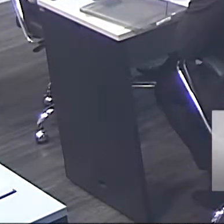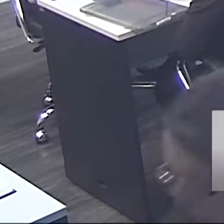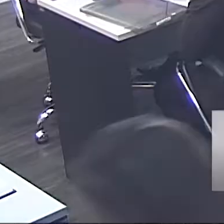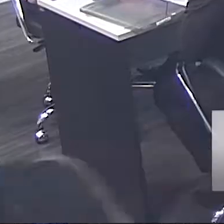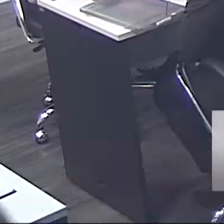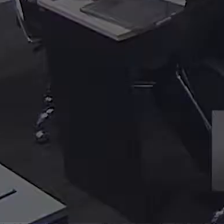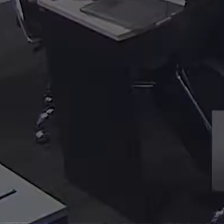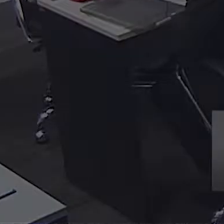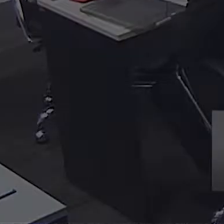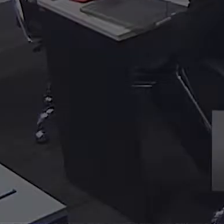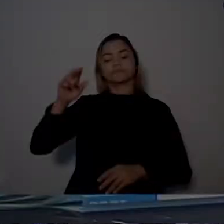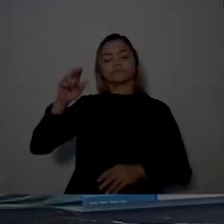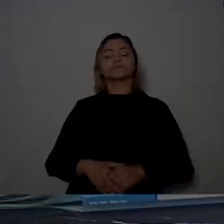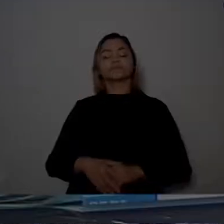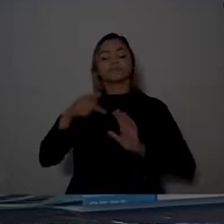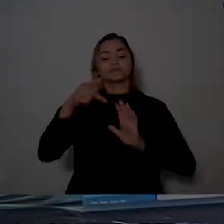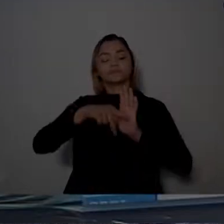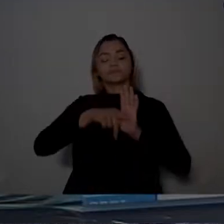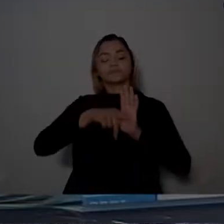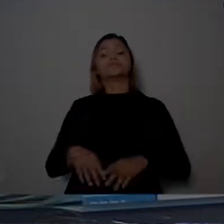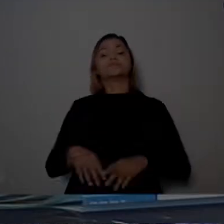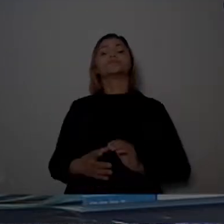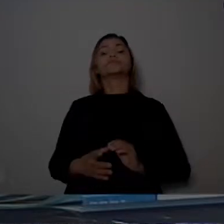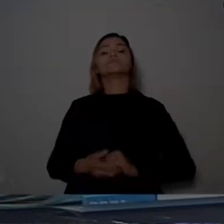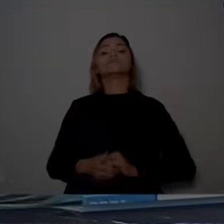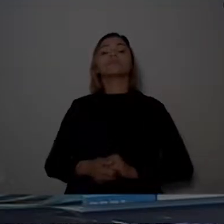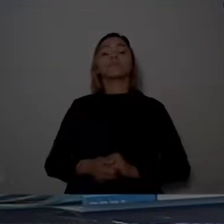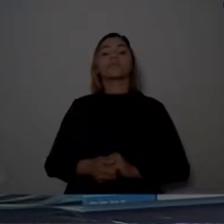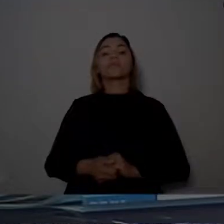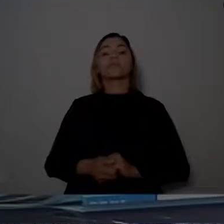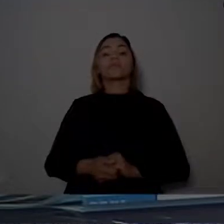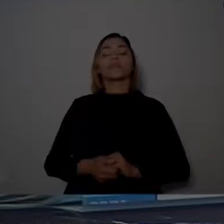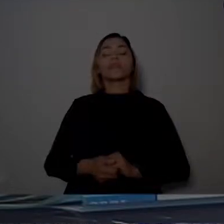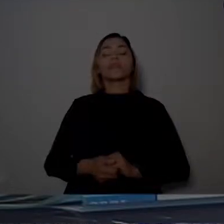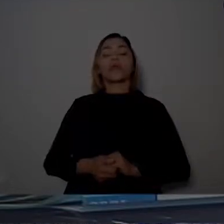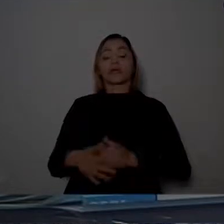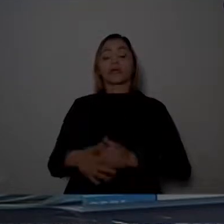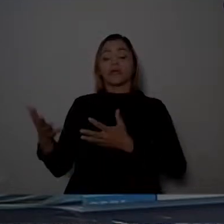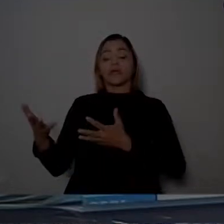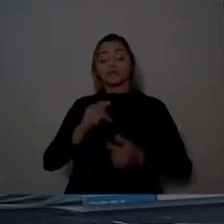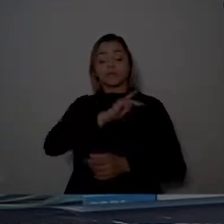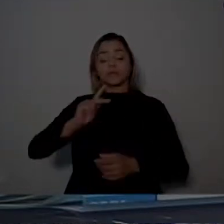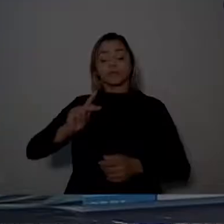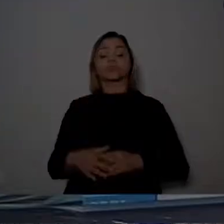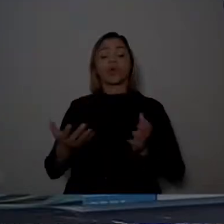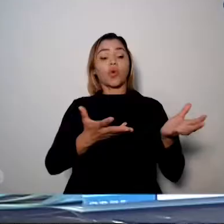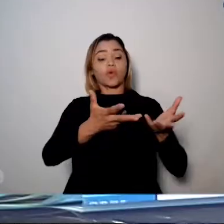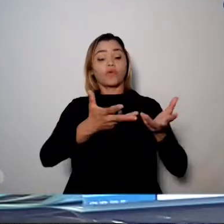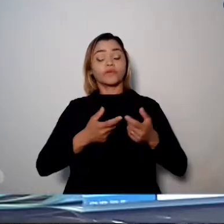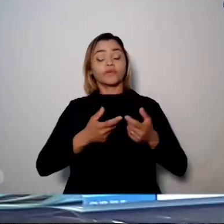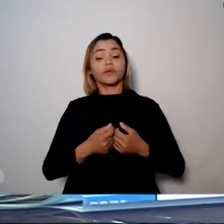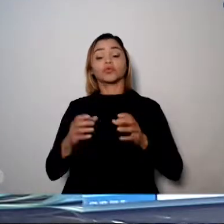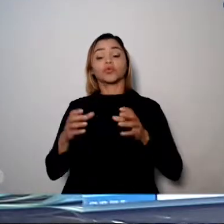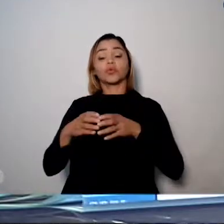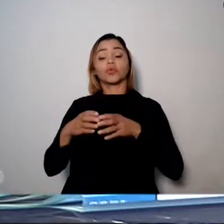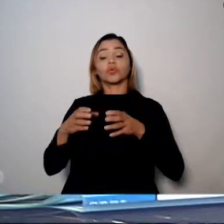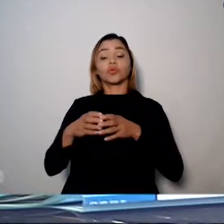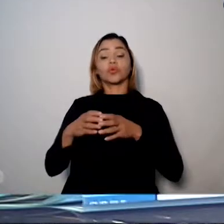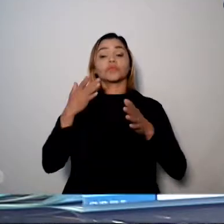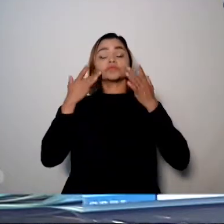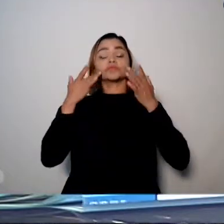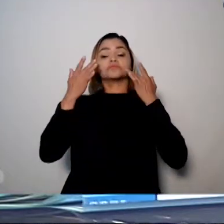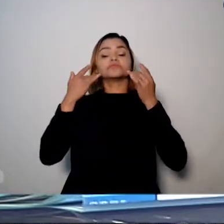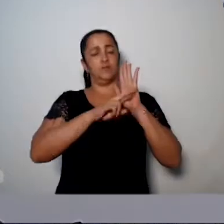dois requerimentos de pesar 40 requerimentos e quatro moções de ordem do dia contava com